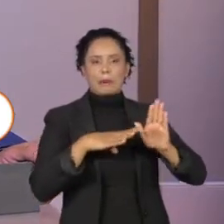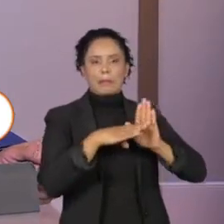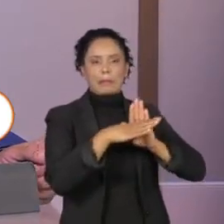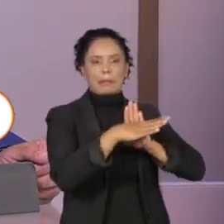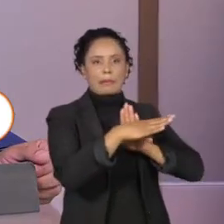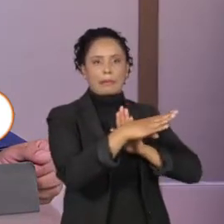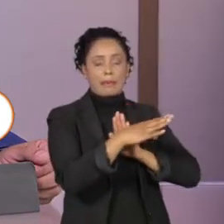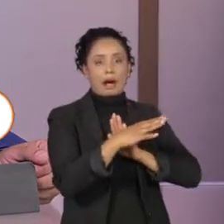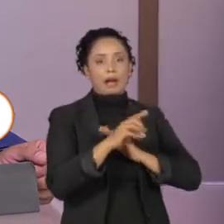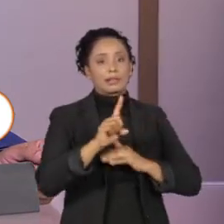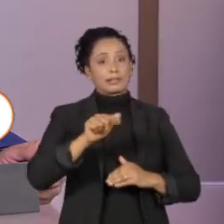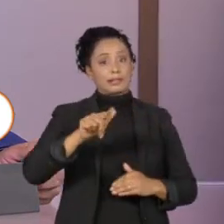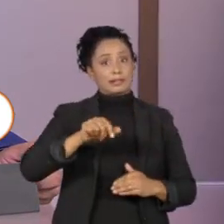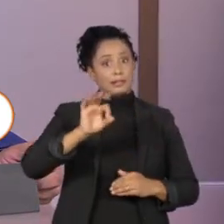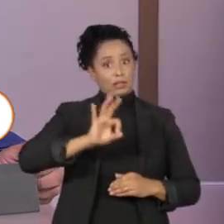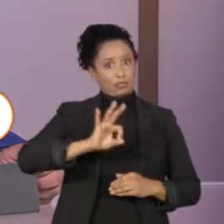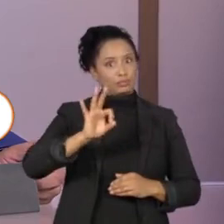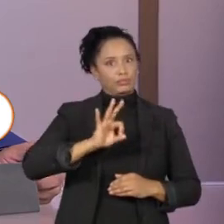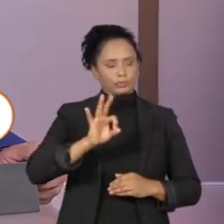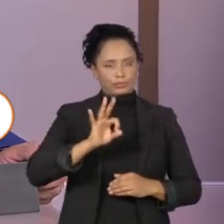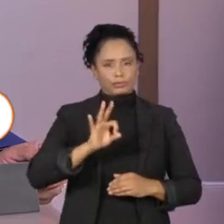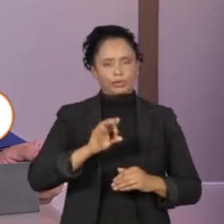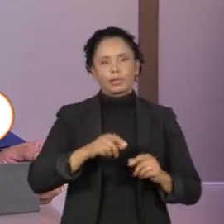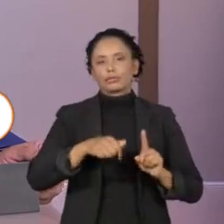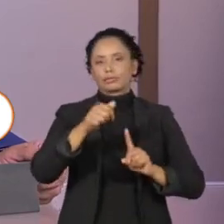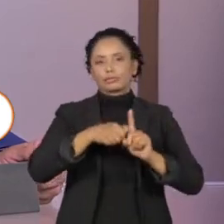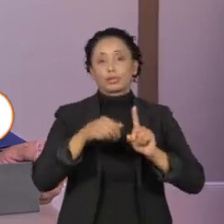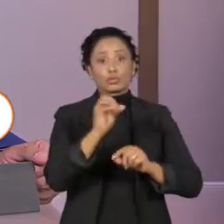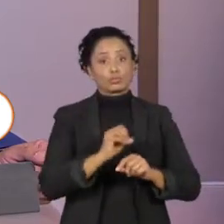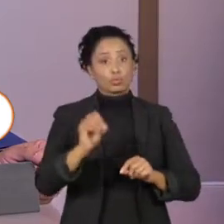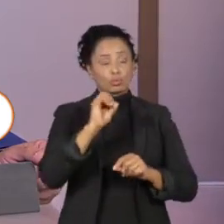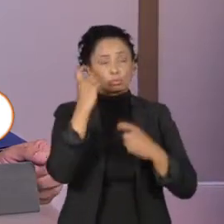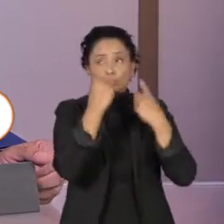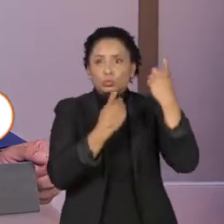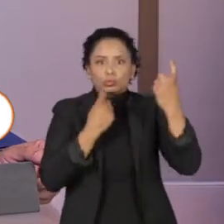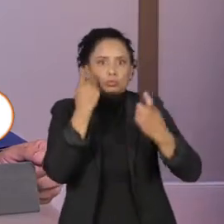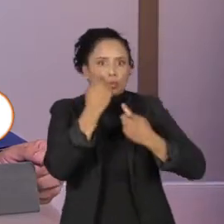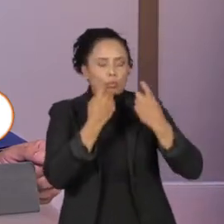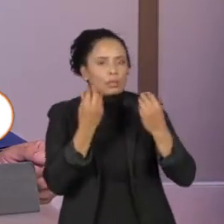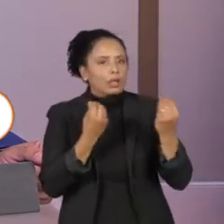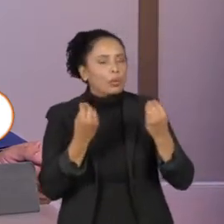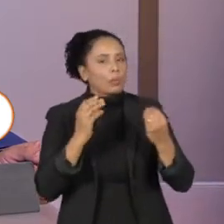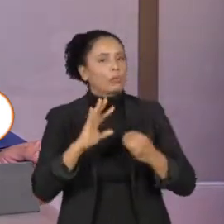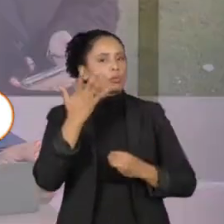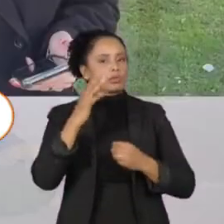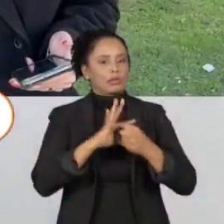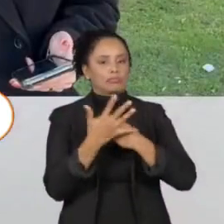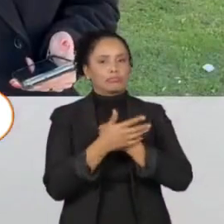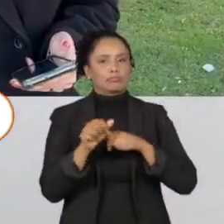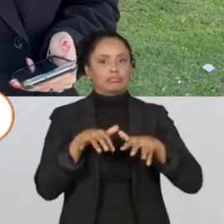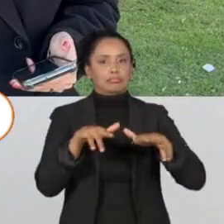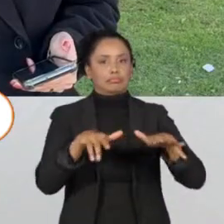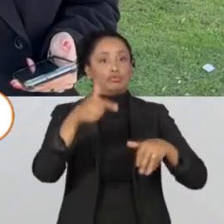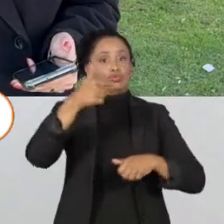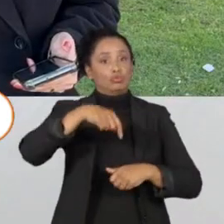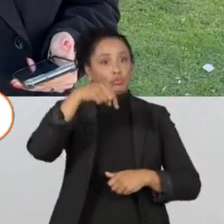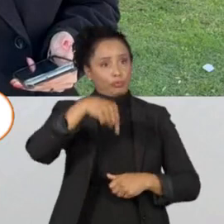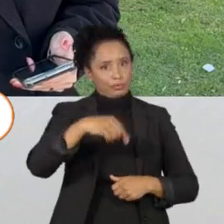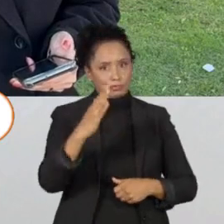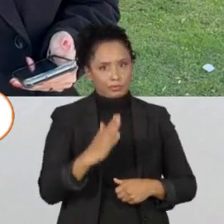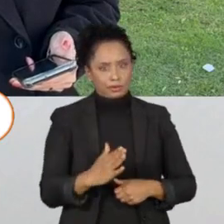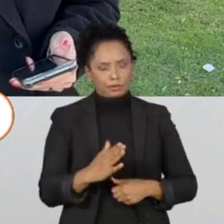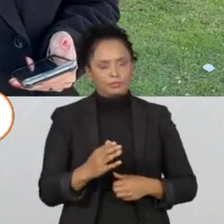17% em outubro e traz preocupação sobre a possibilidade de uma nova onda de Covid-19 no Brasil. Quem